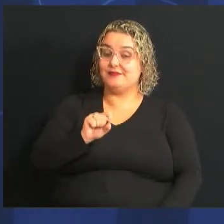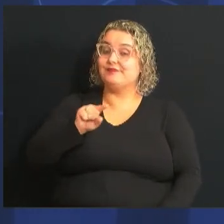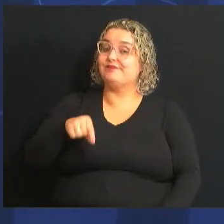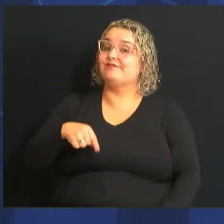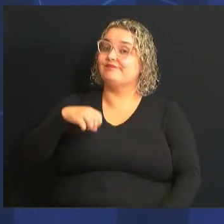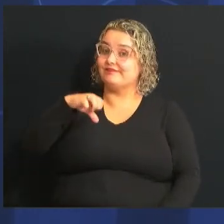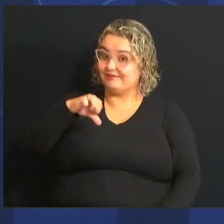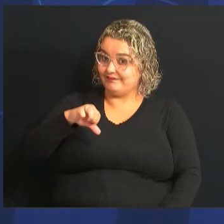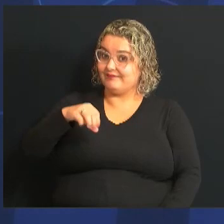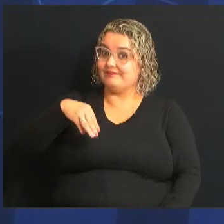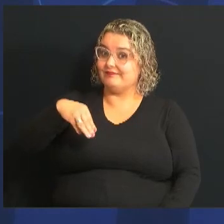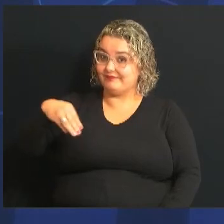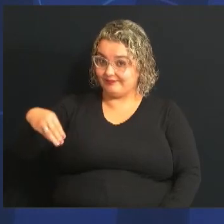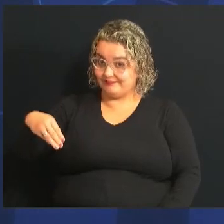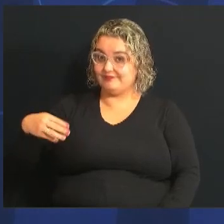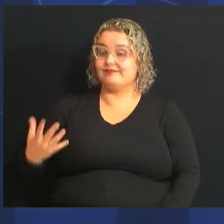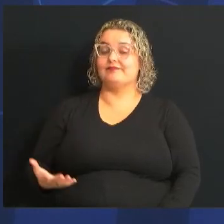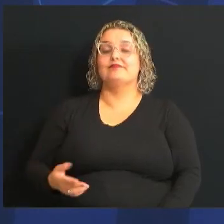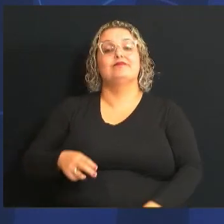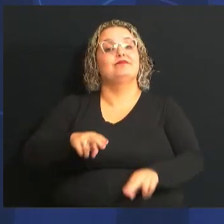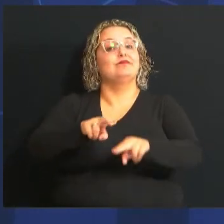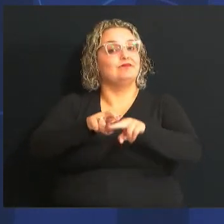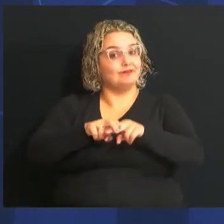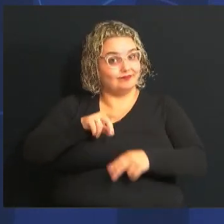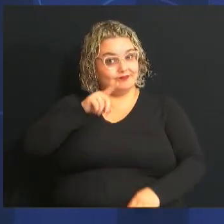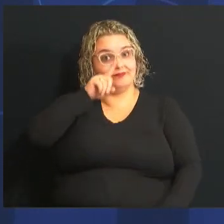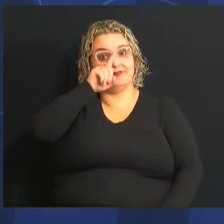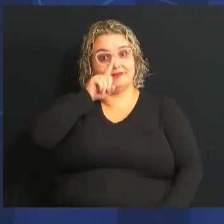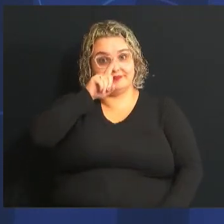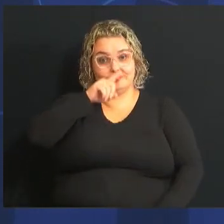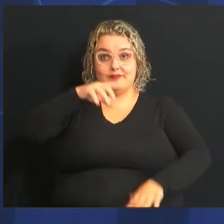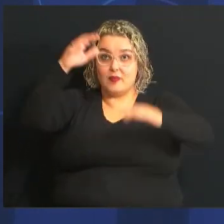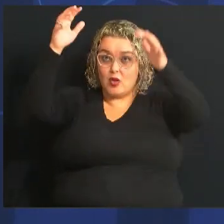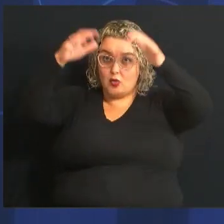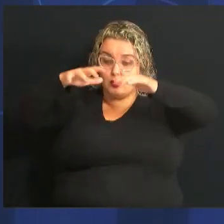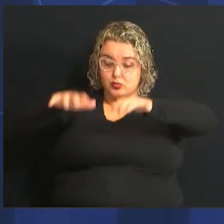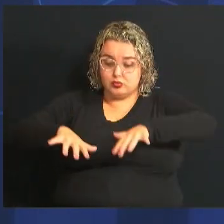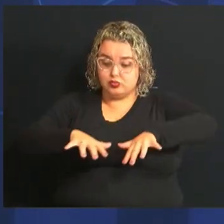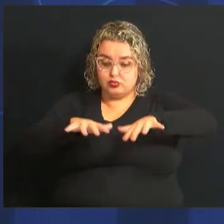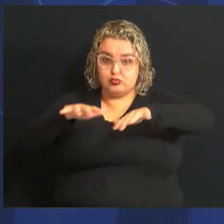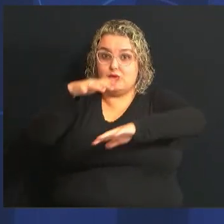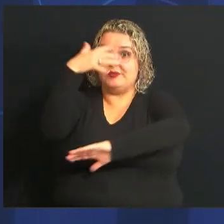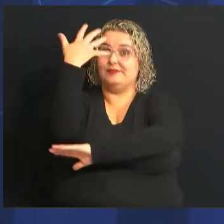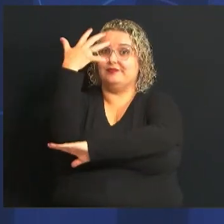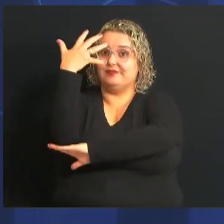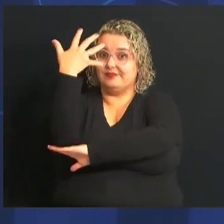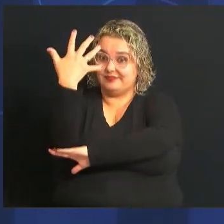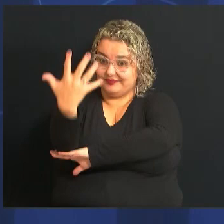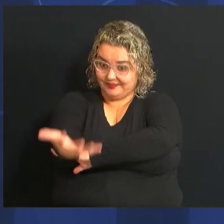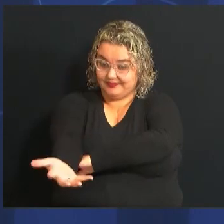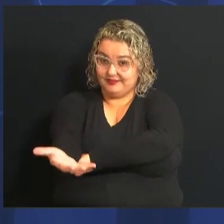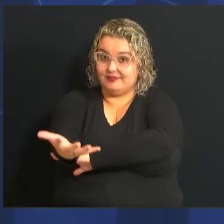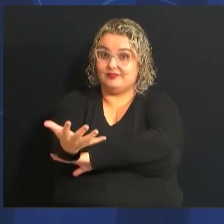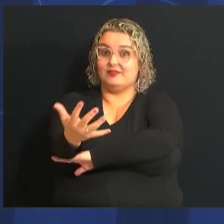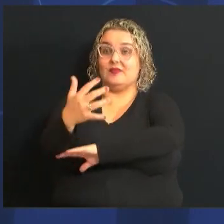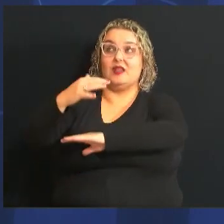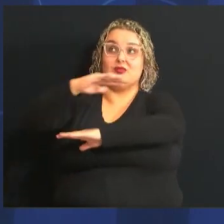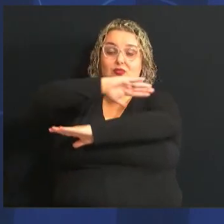98,9 milímetros, portanto, há risco de alagamentos, de quedas de árvores, de